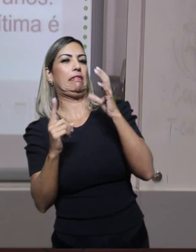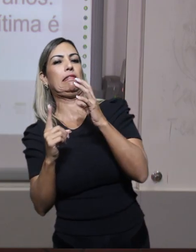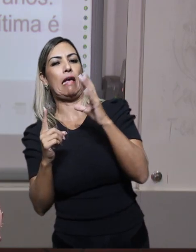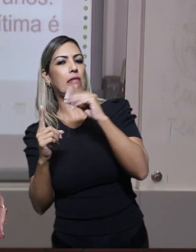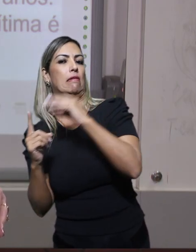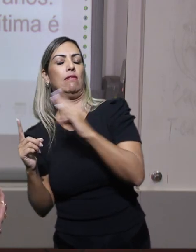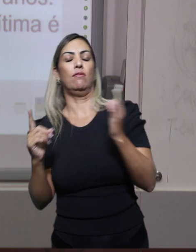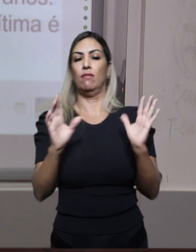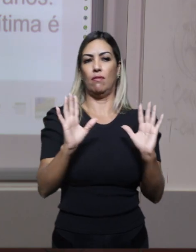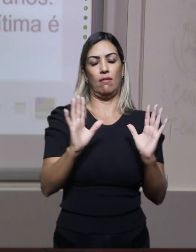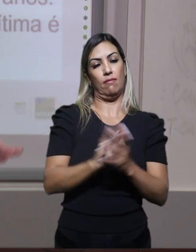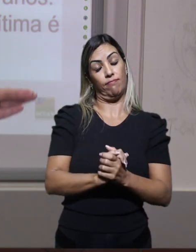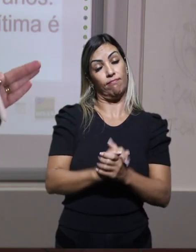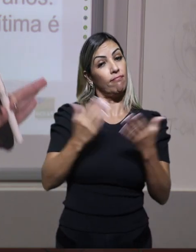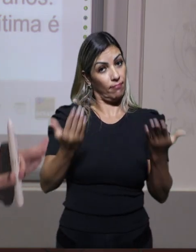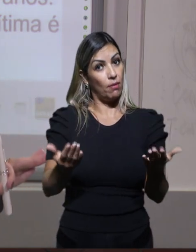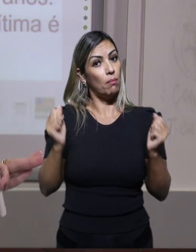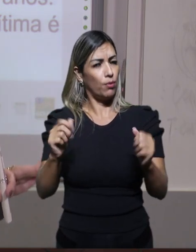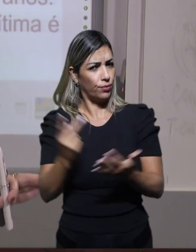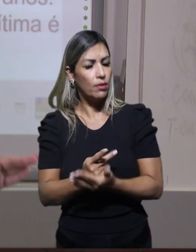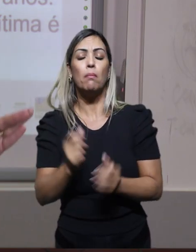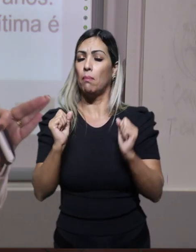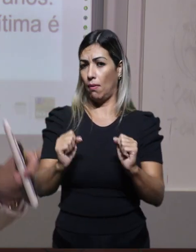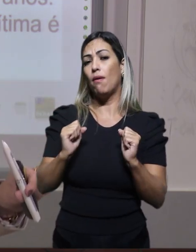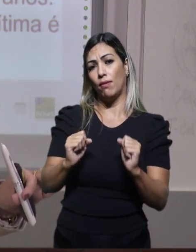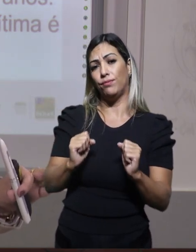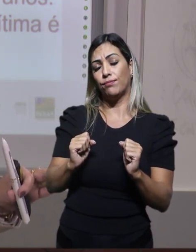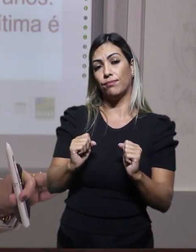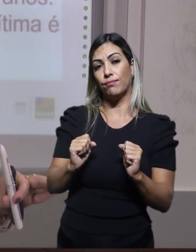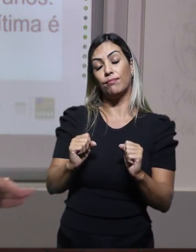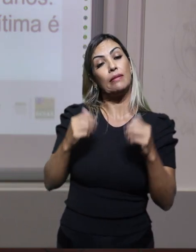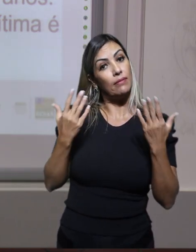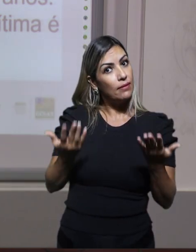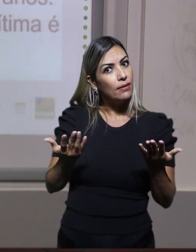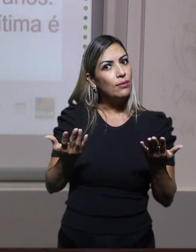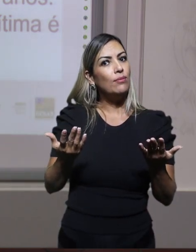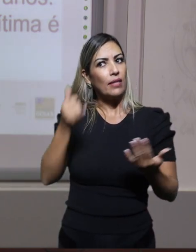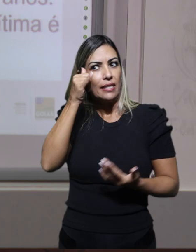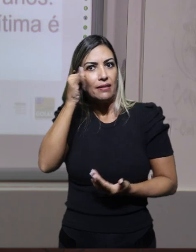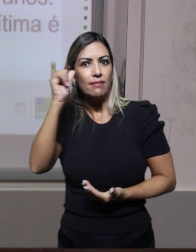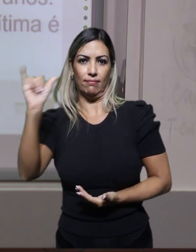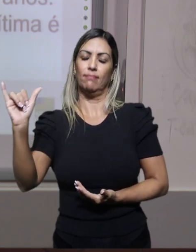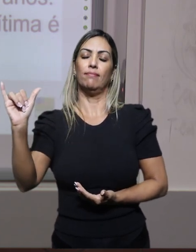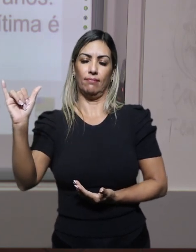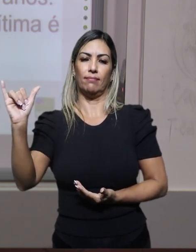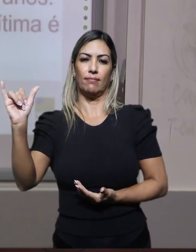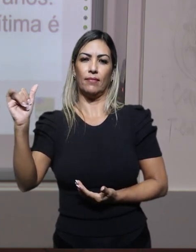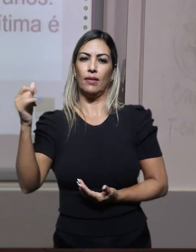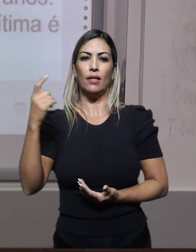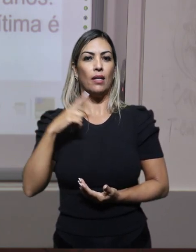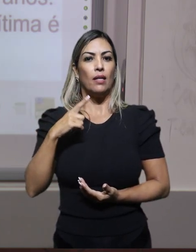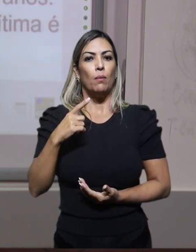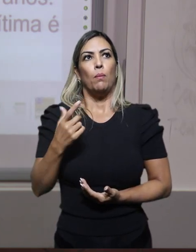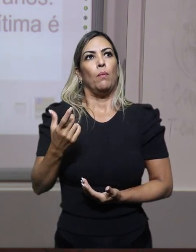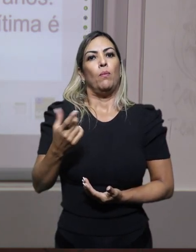mim. Então, pode acontecer? Pode. Então, para evitar, não basta que a